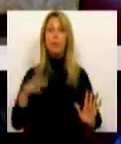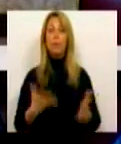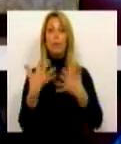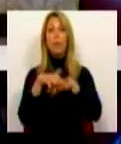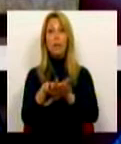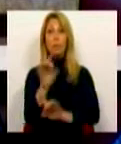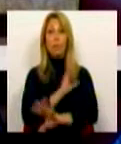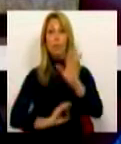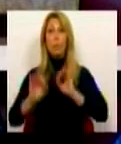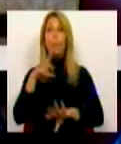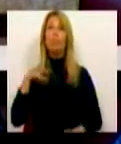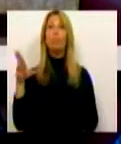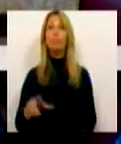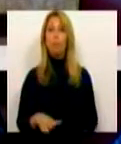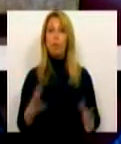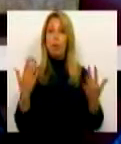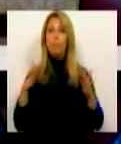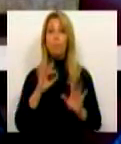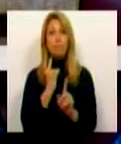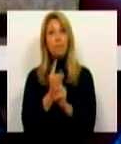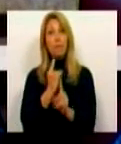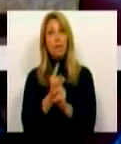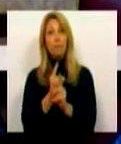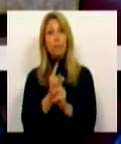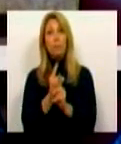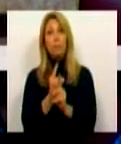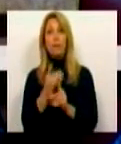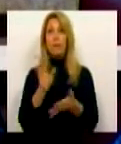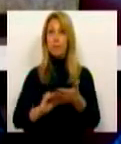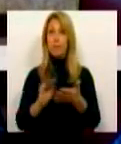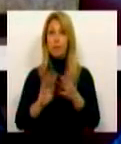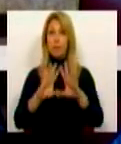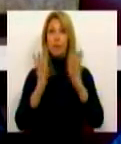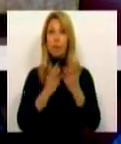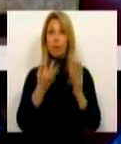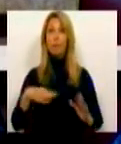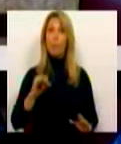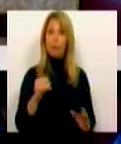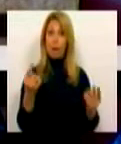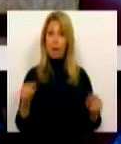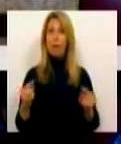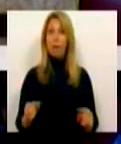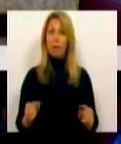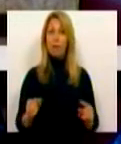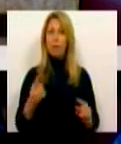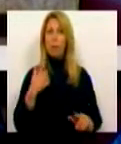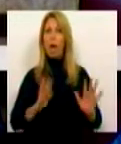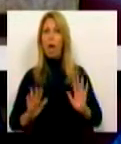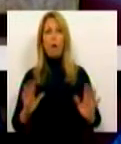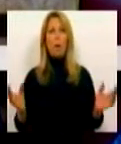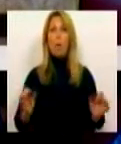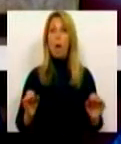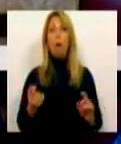europeia de Portugal. Mas mesmo enquanto secretário-geral do PS, não hesitou em ficar quase